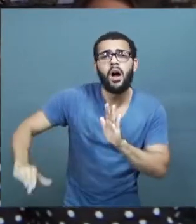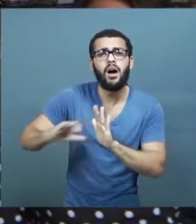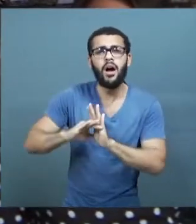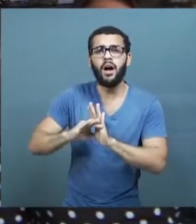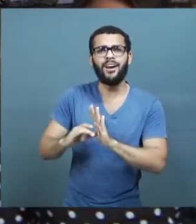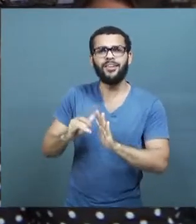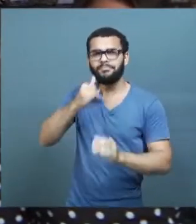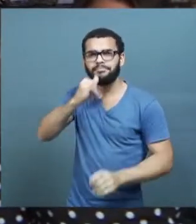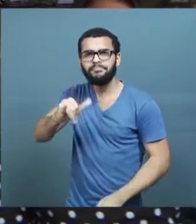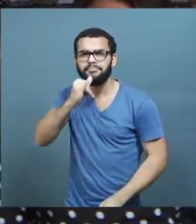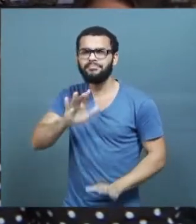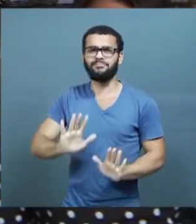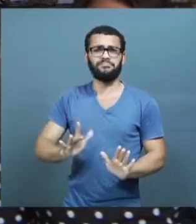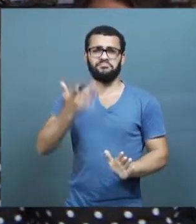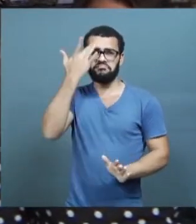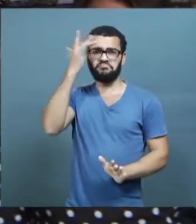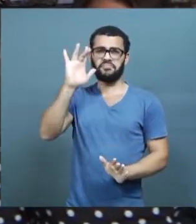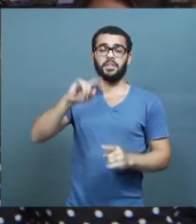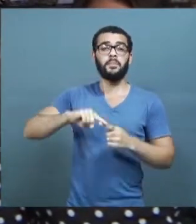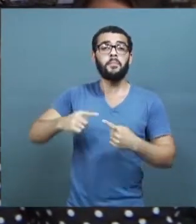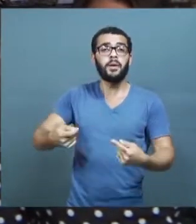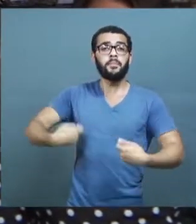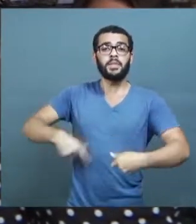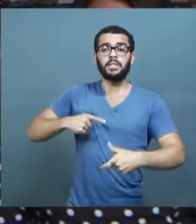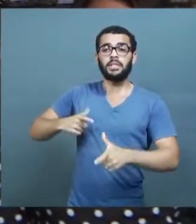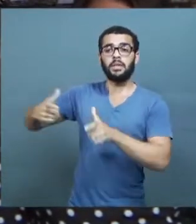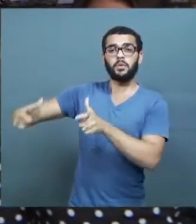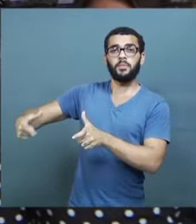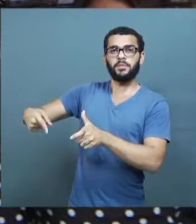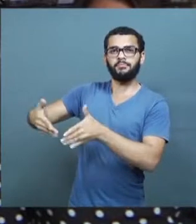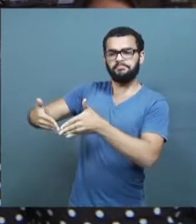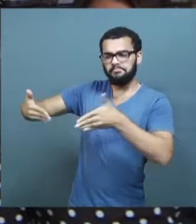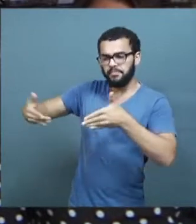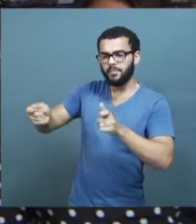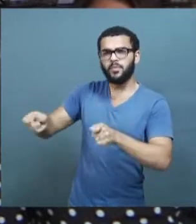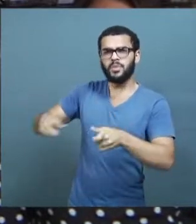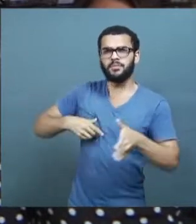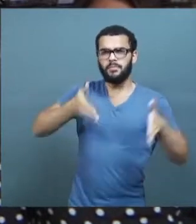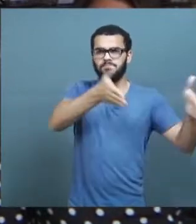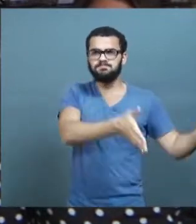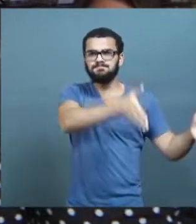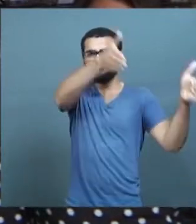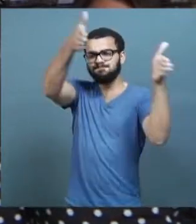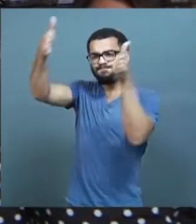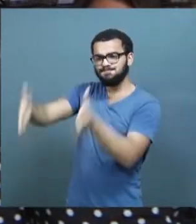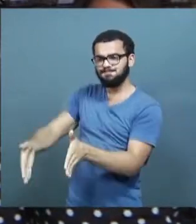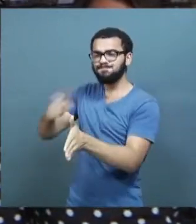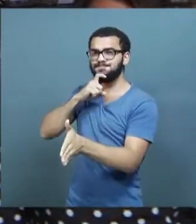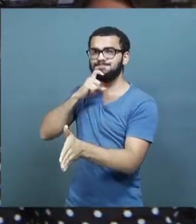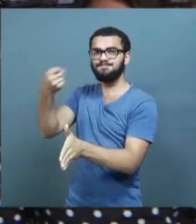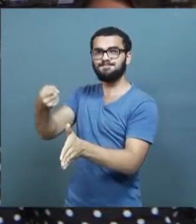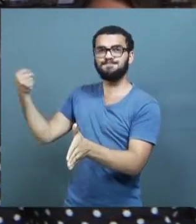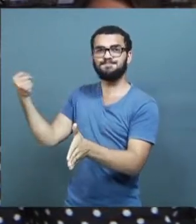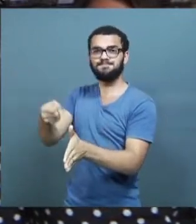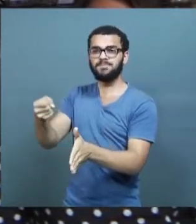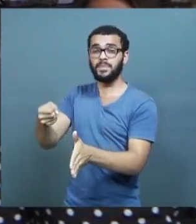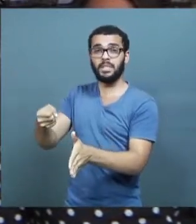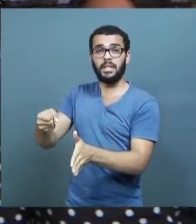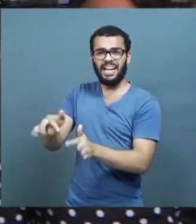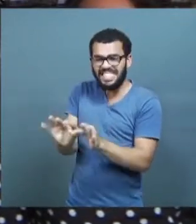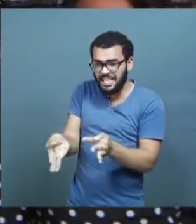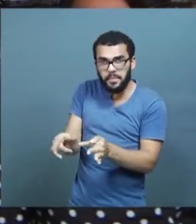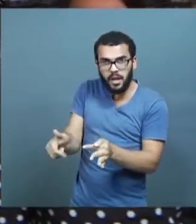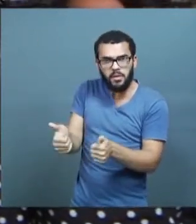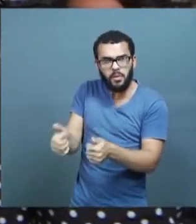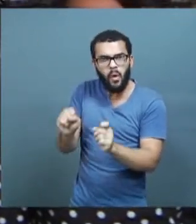mais a disponibilidade de ceder um espaço e colocar. São gestos simples, mas que de fundamental importância para que o